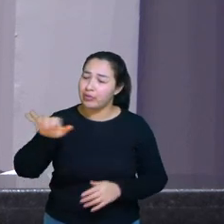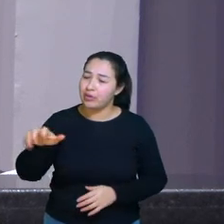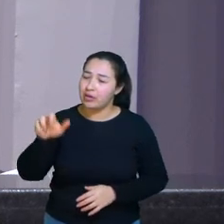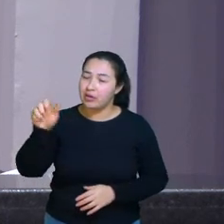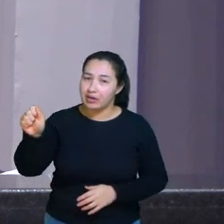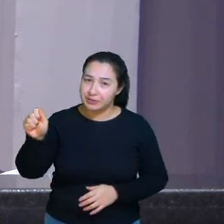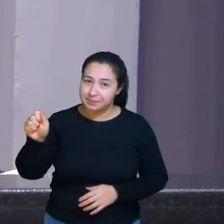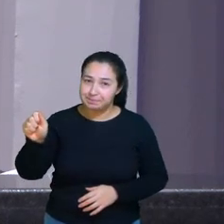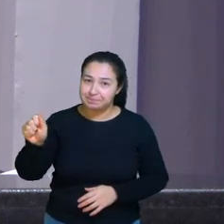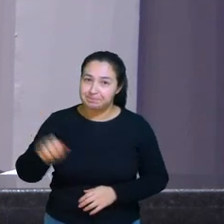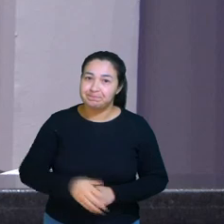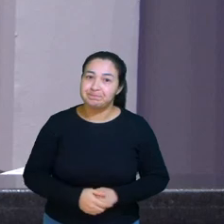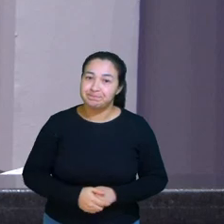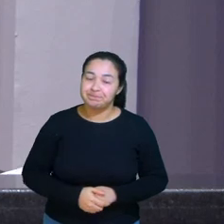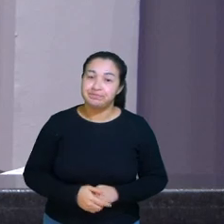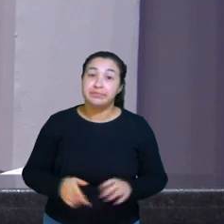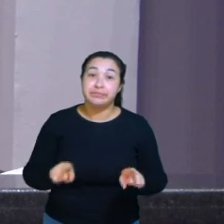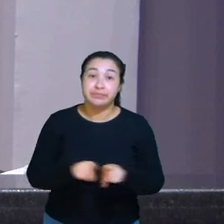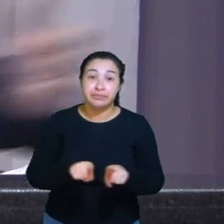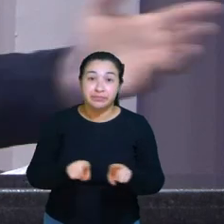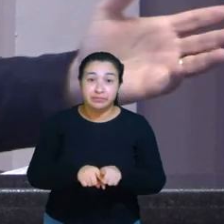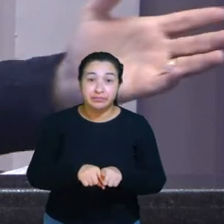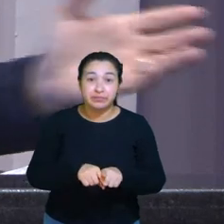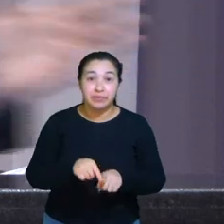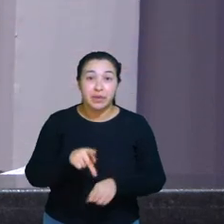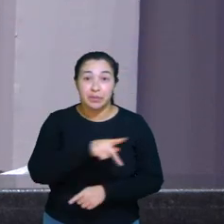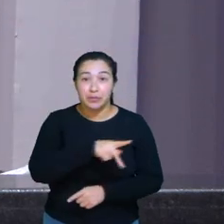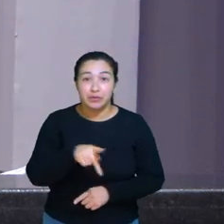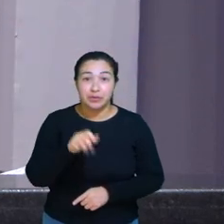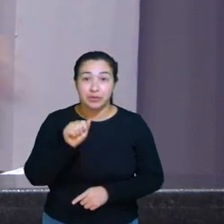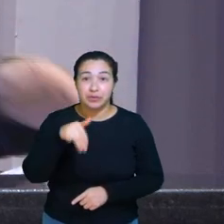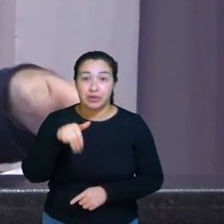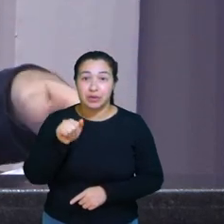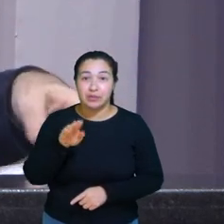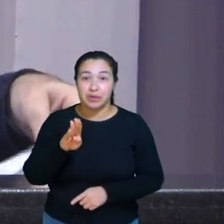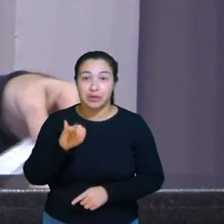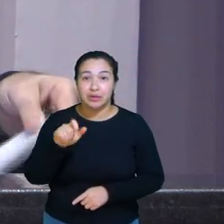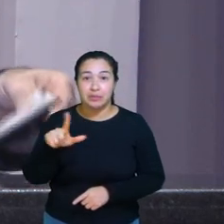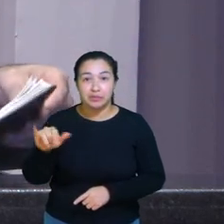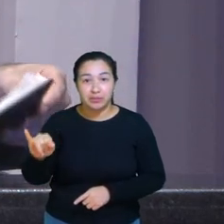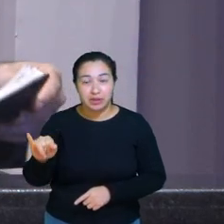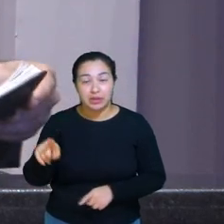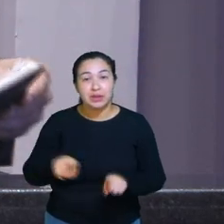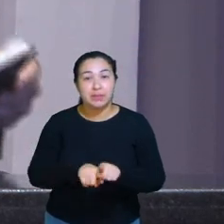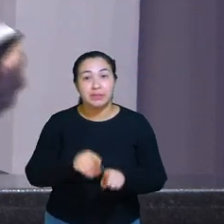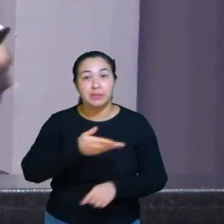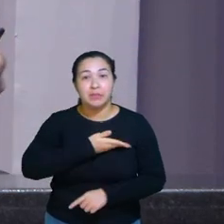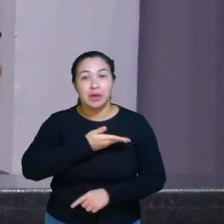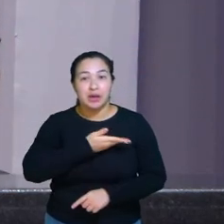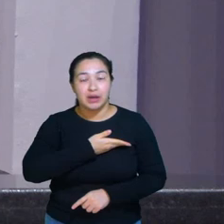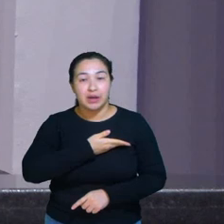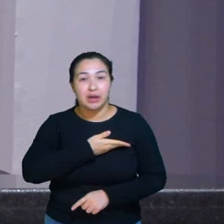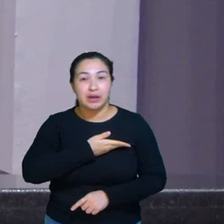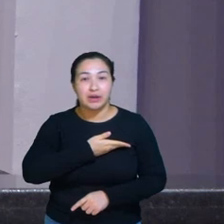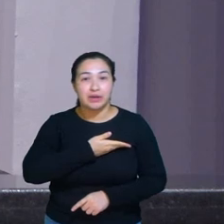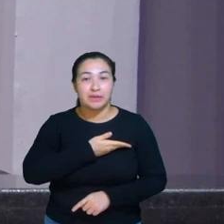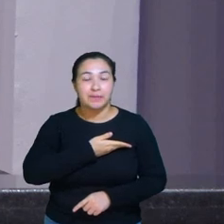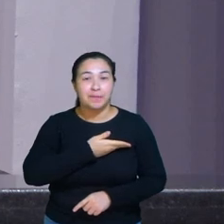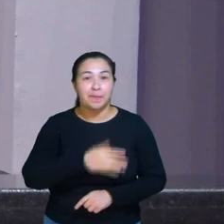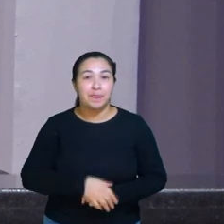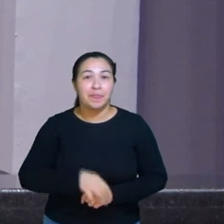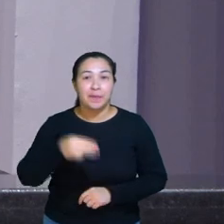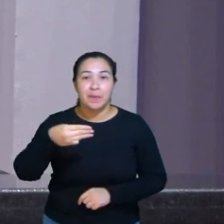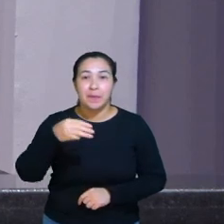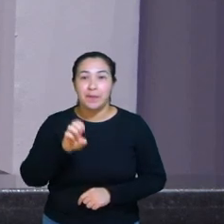Educação mais uma vez também a professora e para todos da mesa e o meu colega de uma certa forma